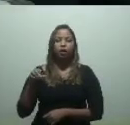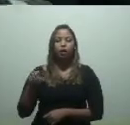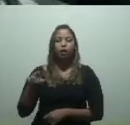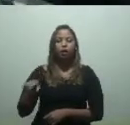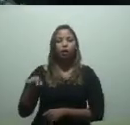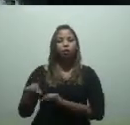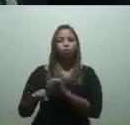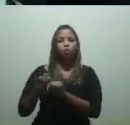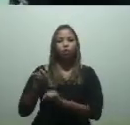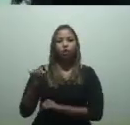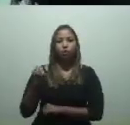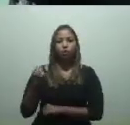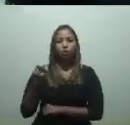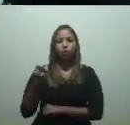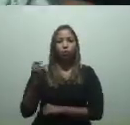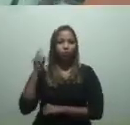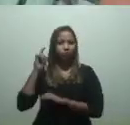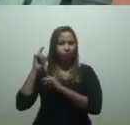otorrinolaringologista.